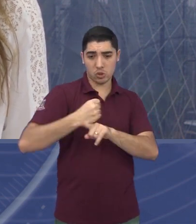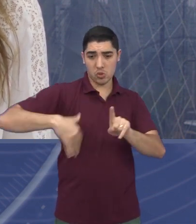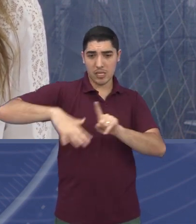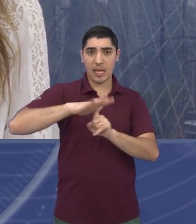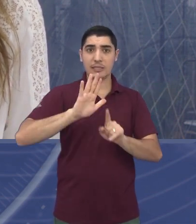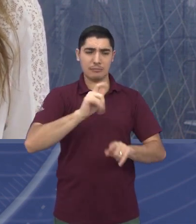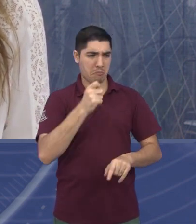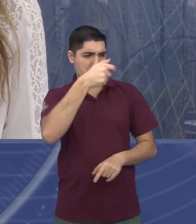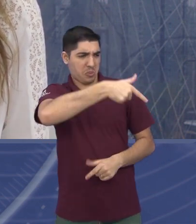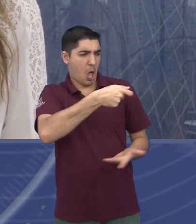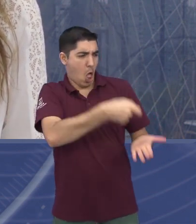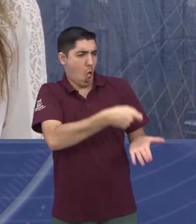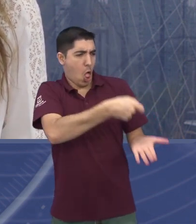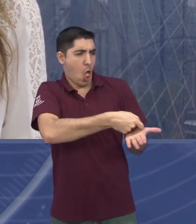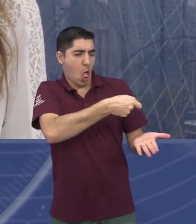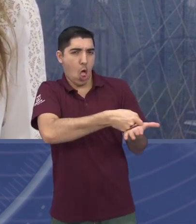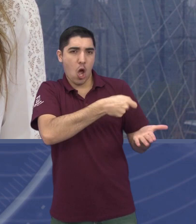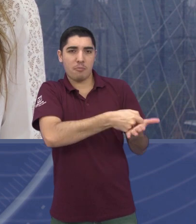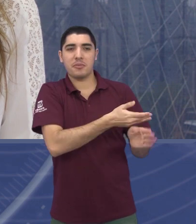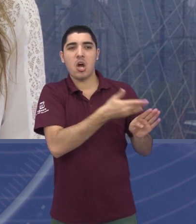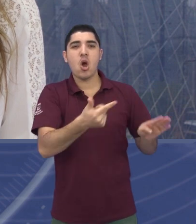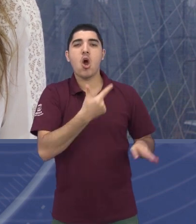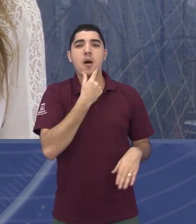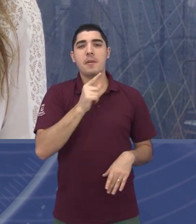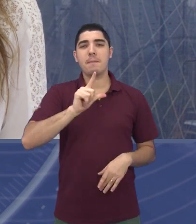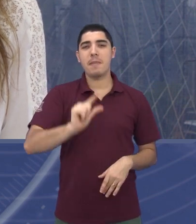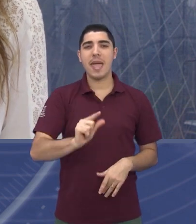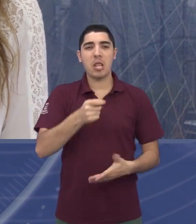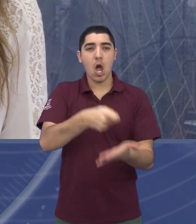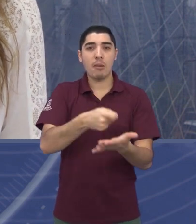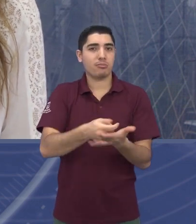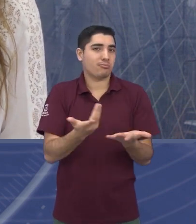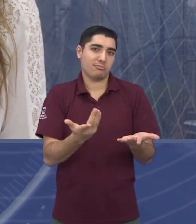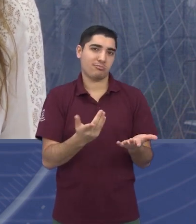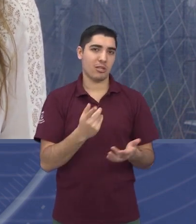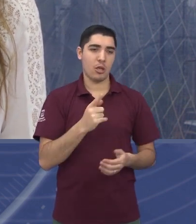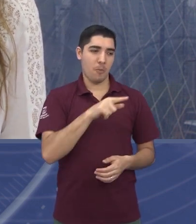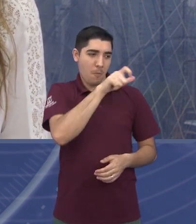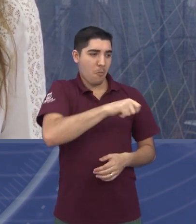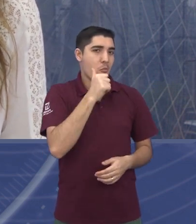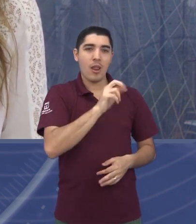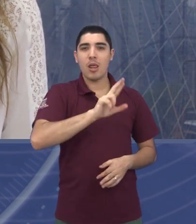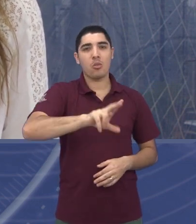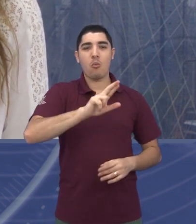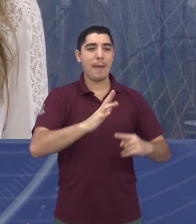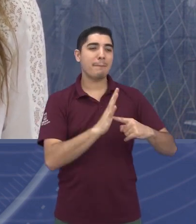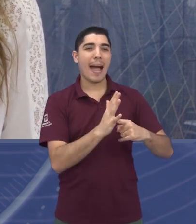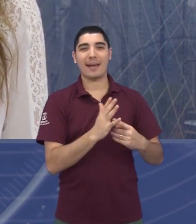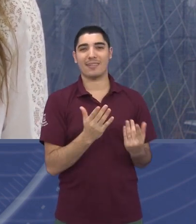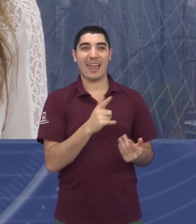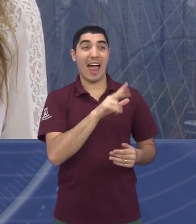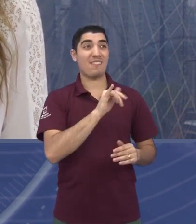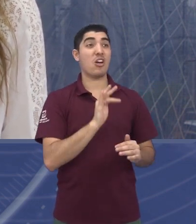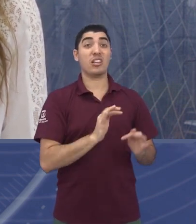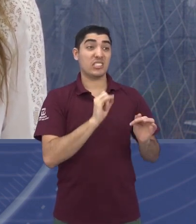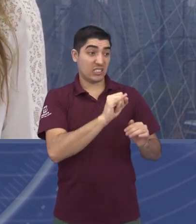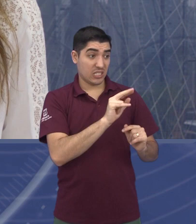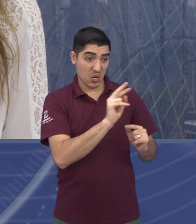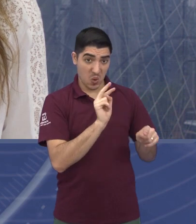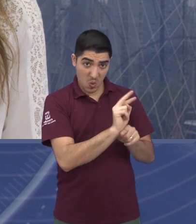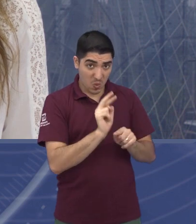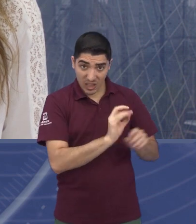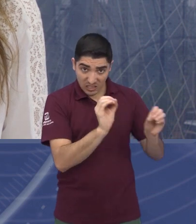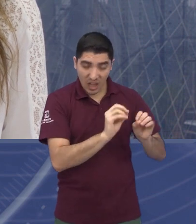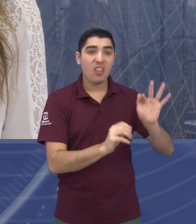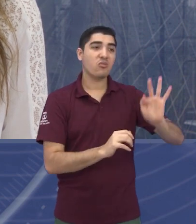de tudo. E aí tudo isso chega uma hora, não somos máquinas, né? Chega uma hora que realmente, se não se cuidar, dá aquela pane